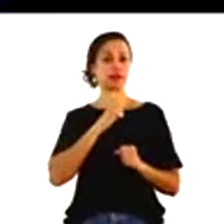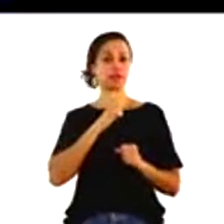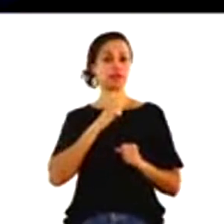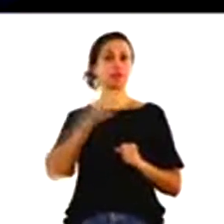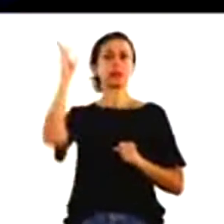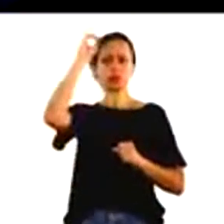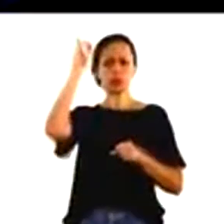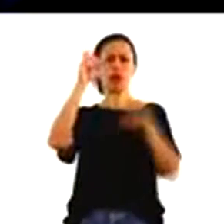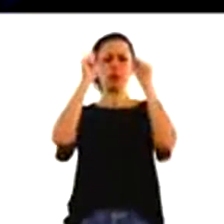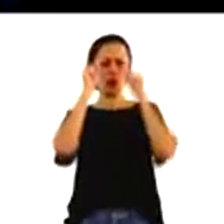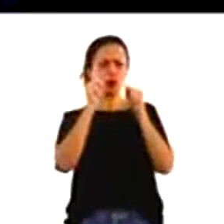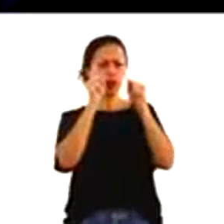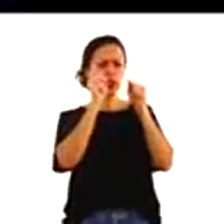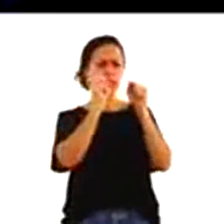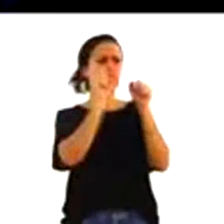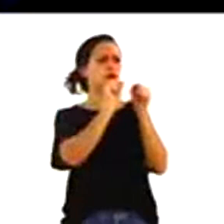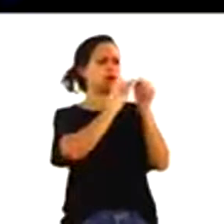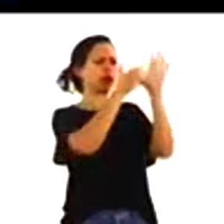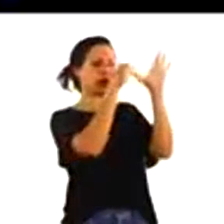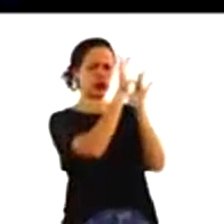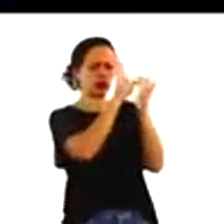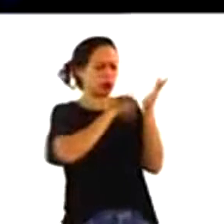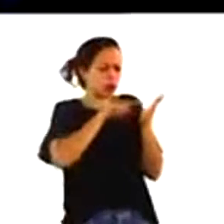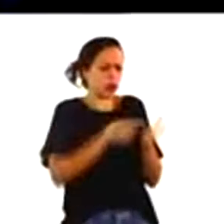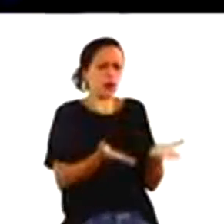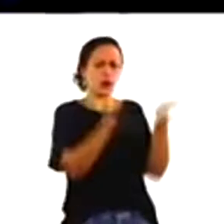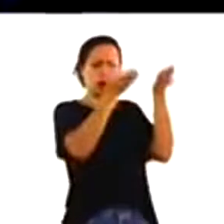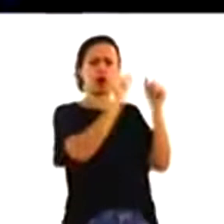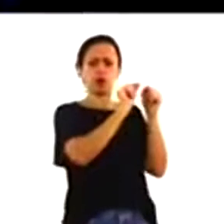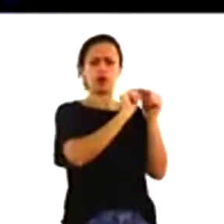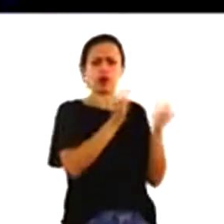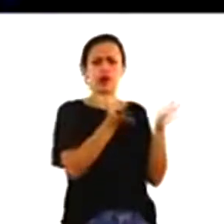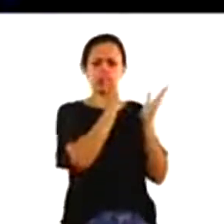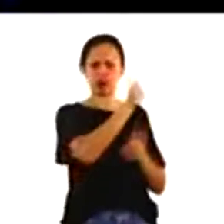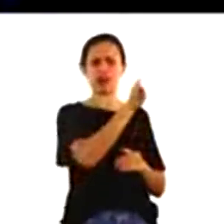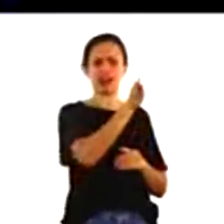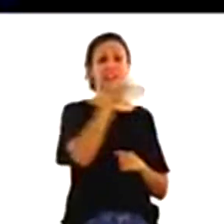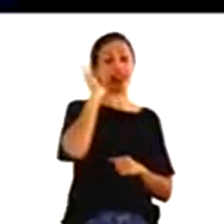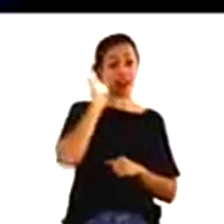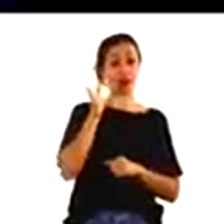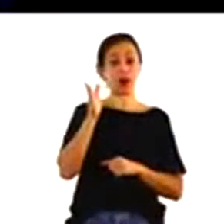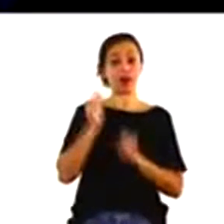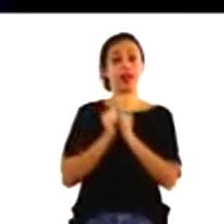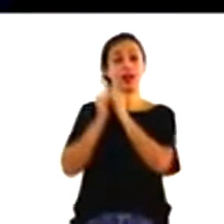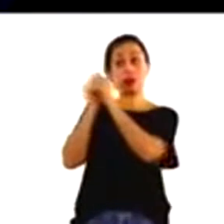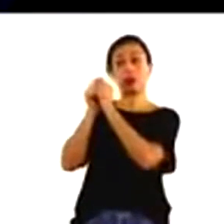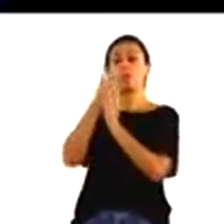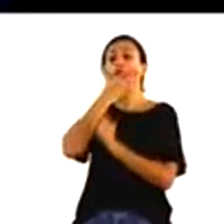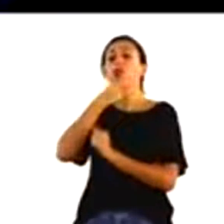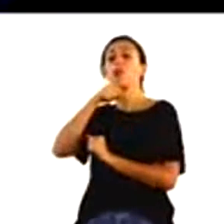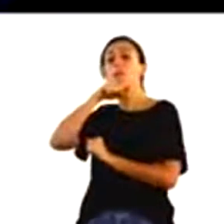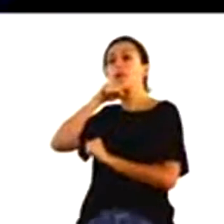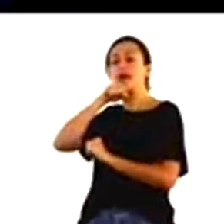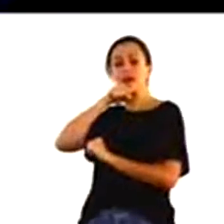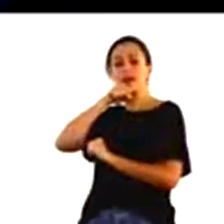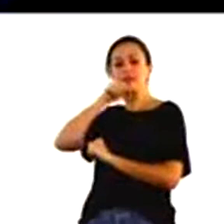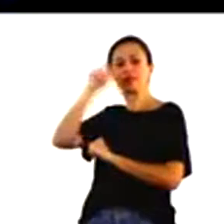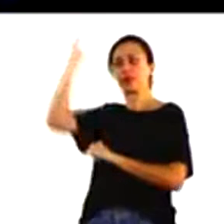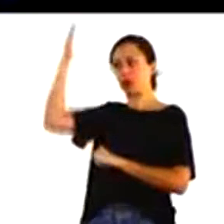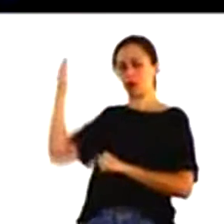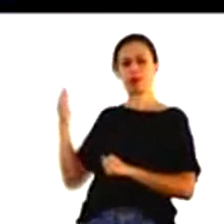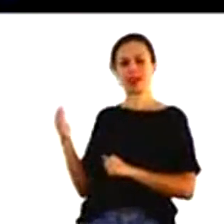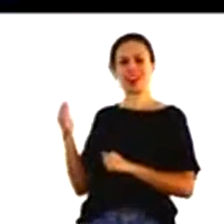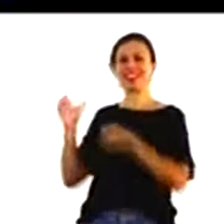Cristo, ressuscitando-o dentre os mortos, e fazendo sentar-se à sua direita, nos lugares